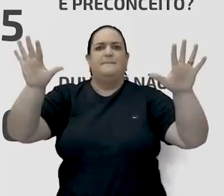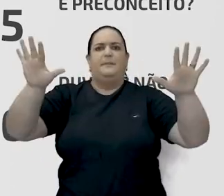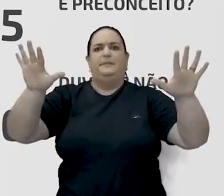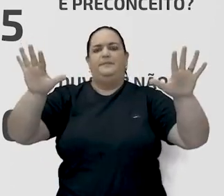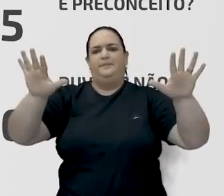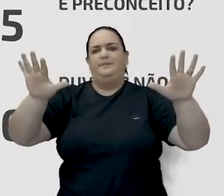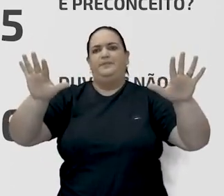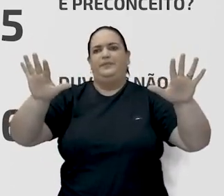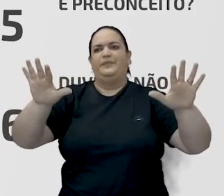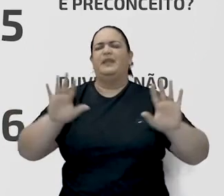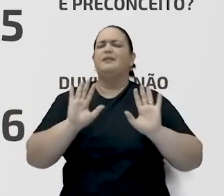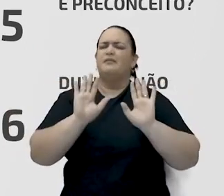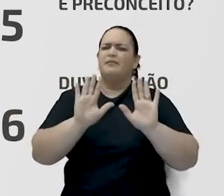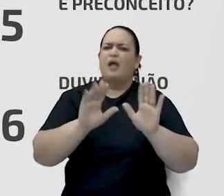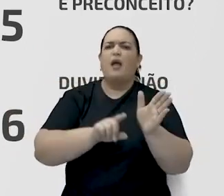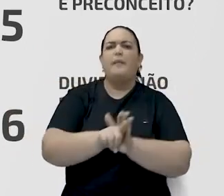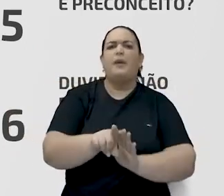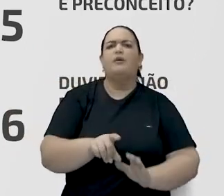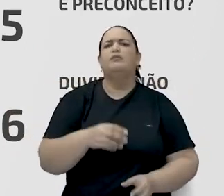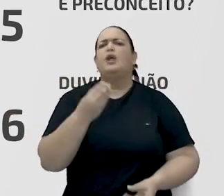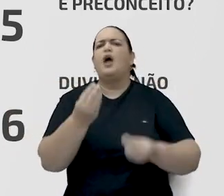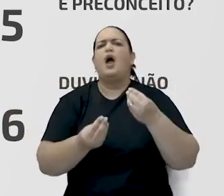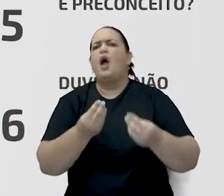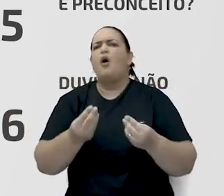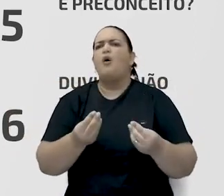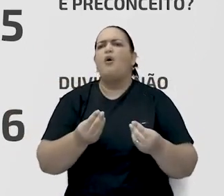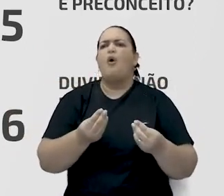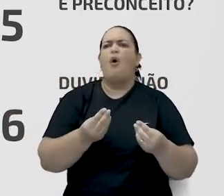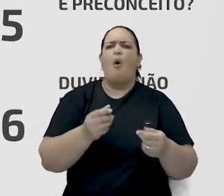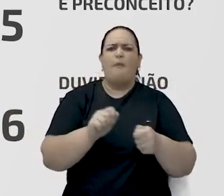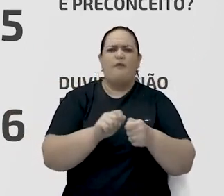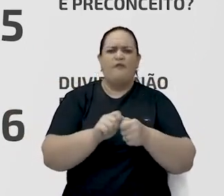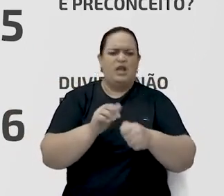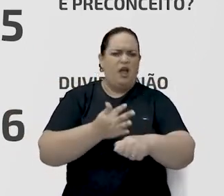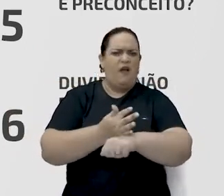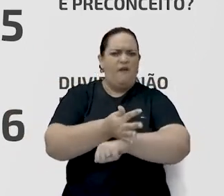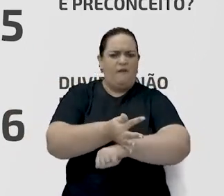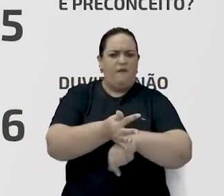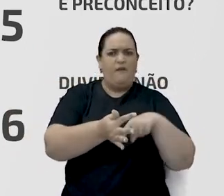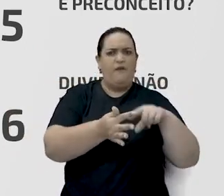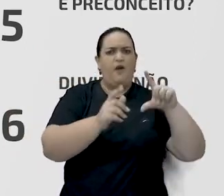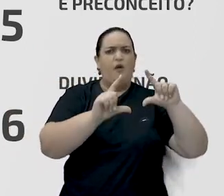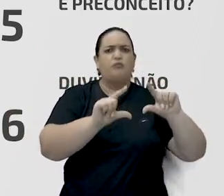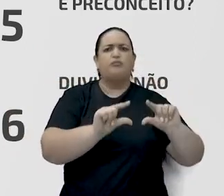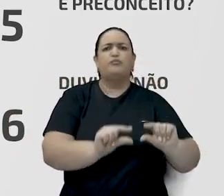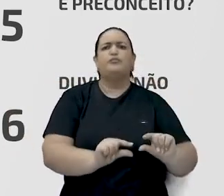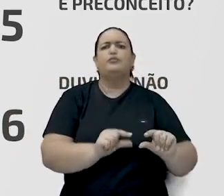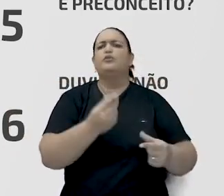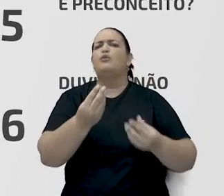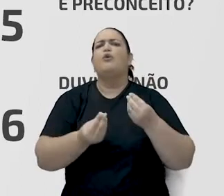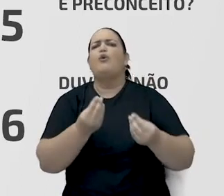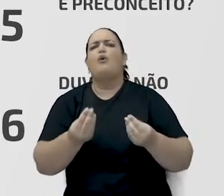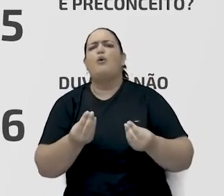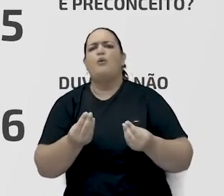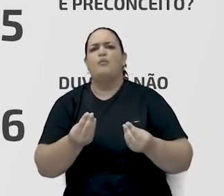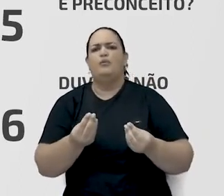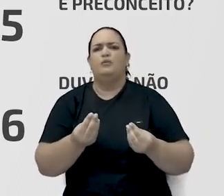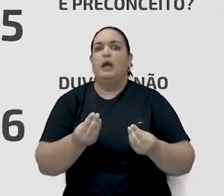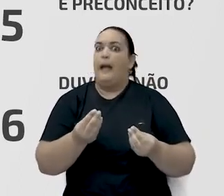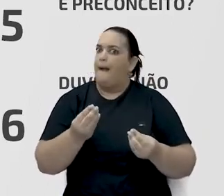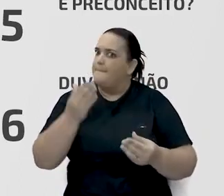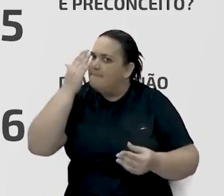que as fake news, de alguma forma, venham a diminuir, principalmente durante o